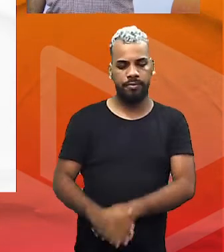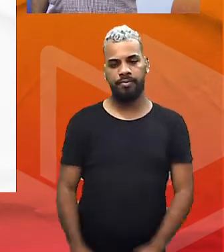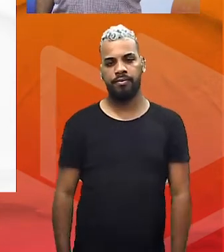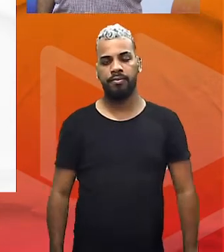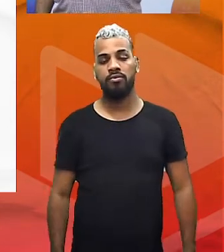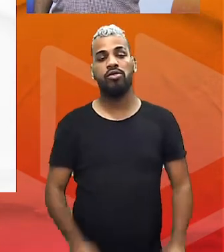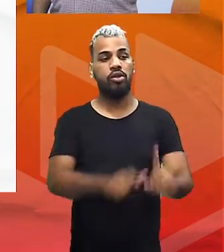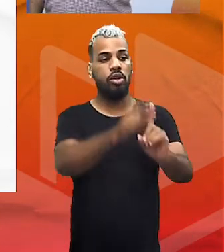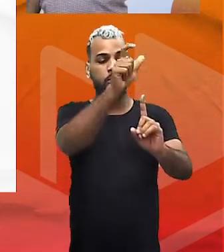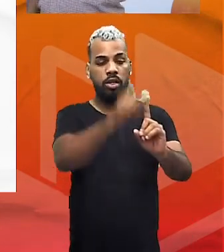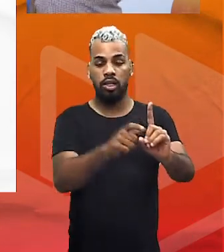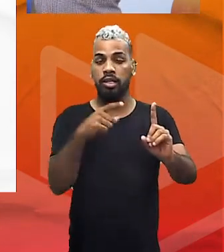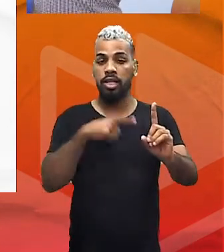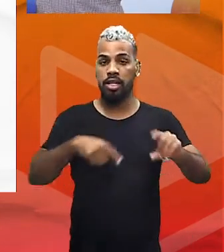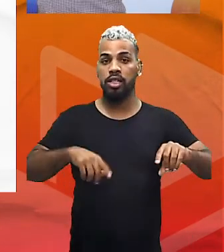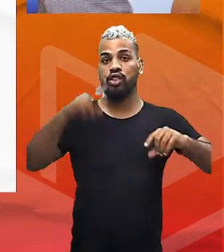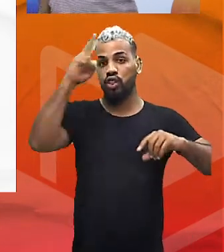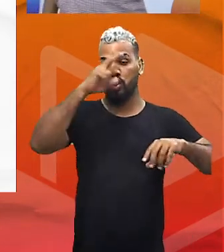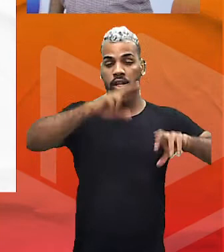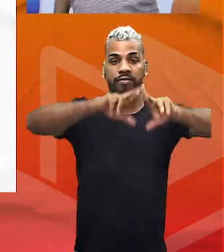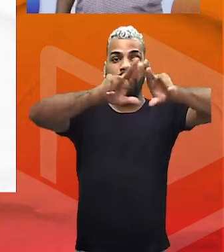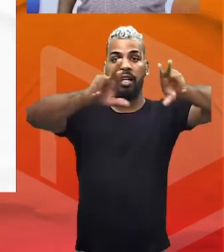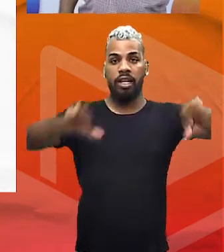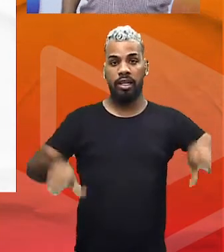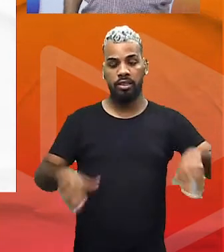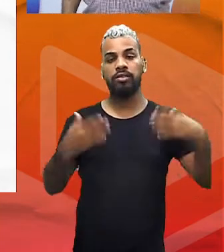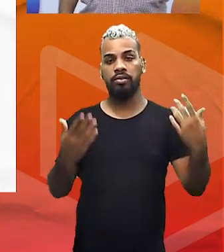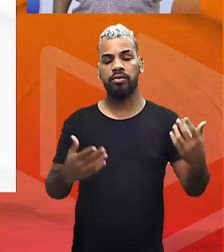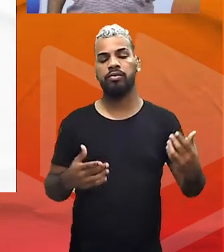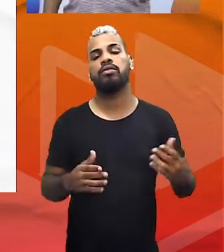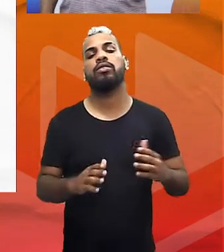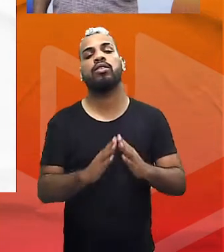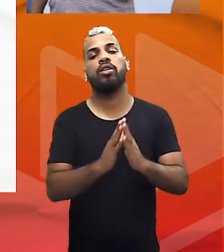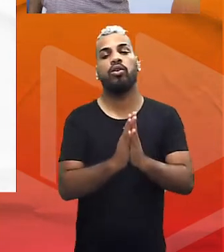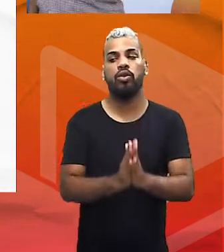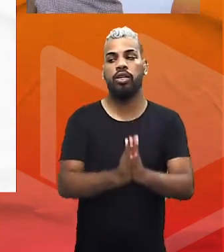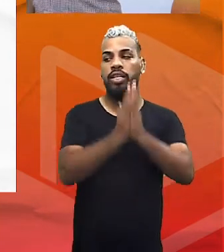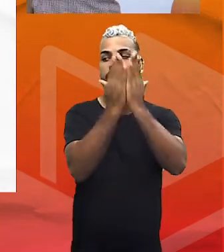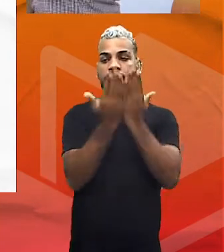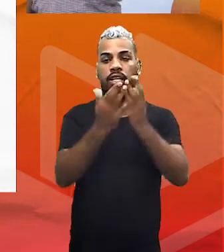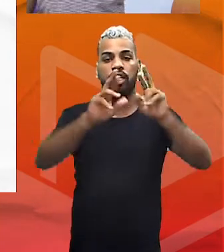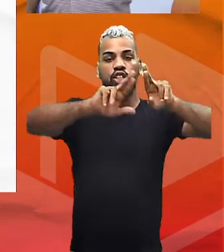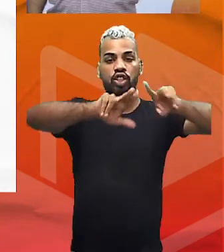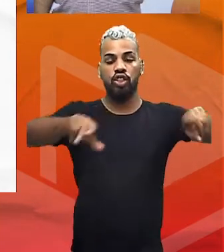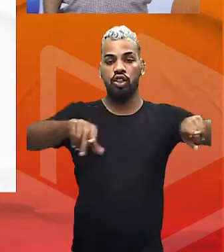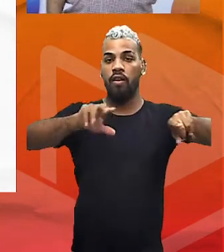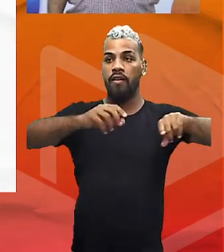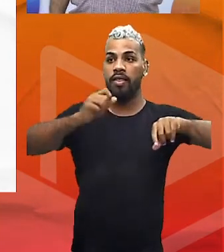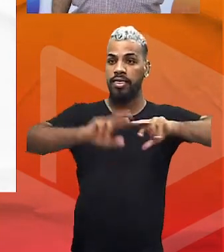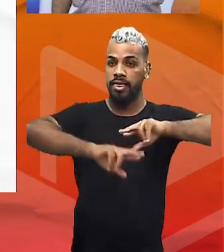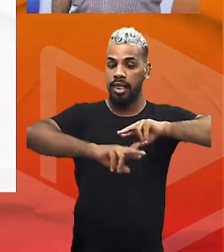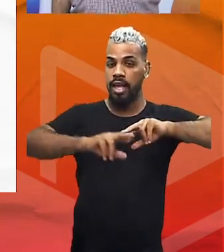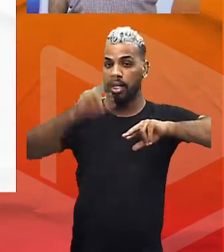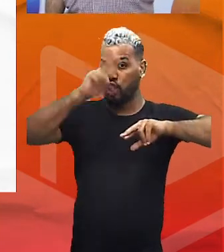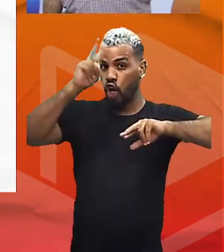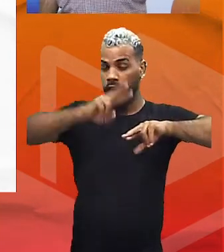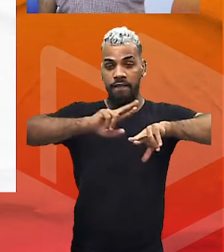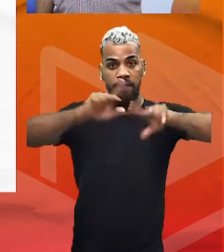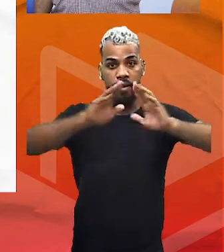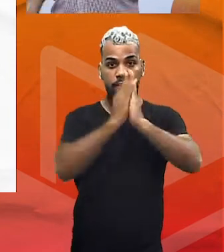por várias histórias, né? O livro são várias histórias diferentes e com o